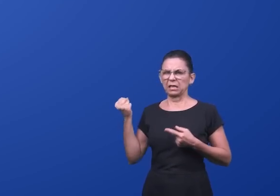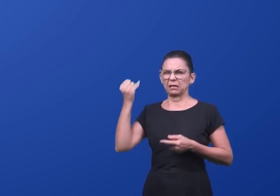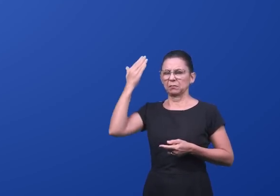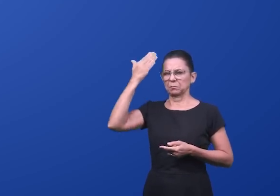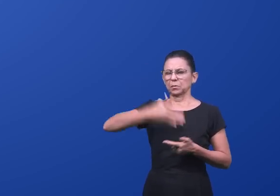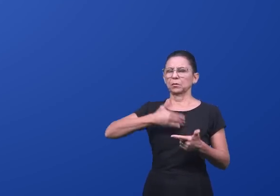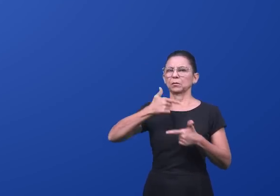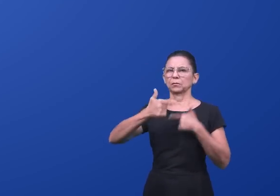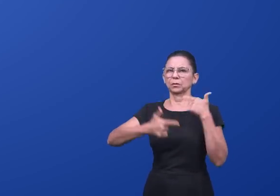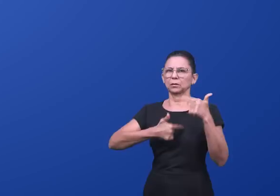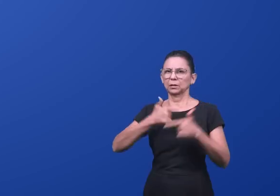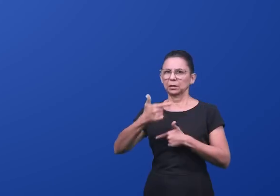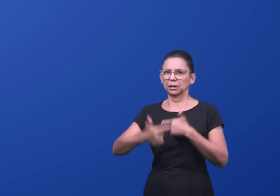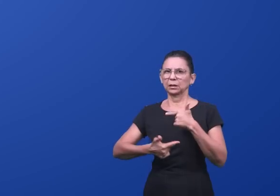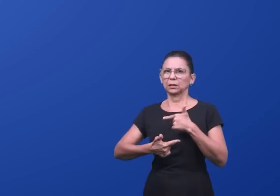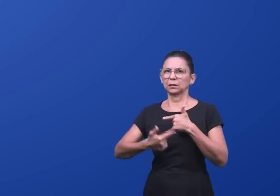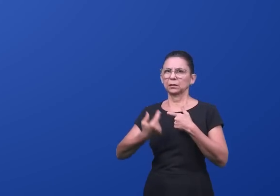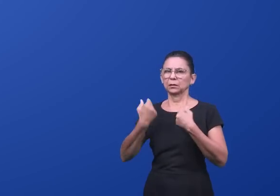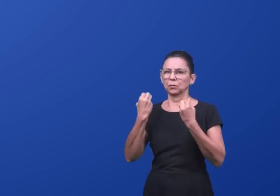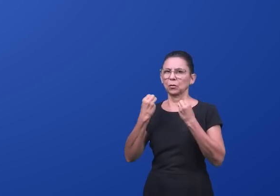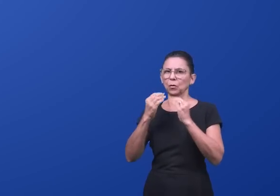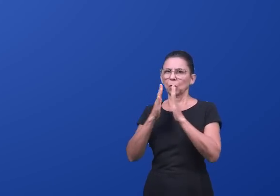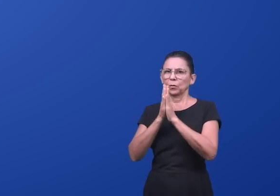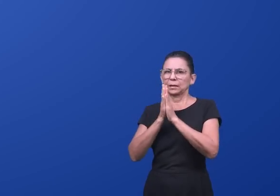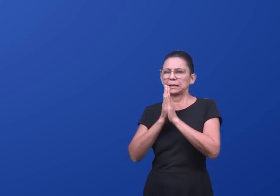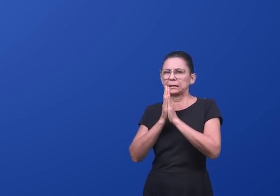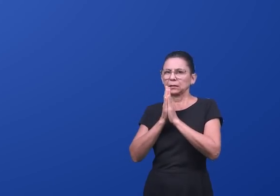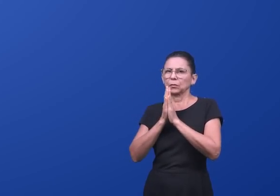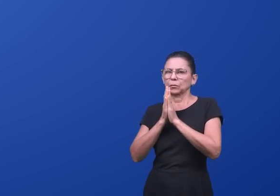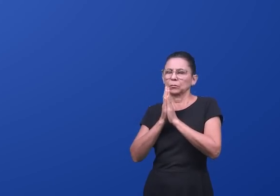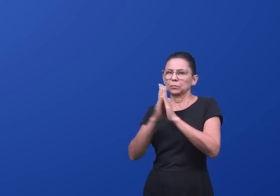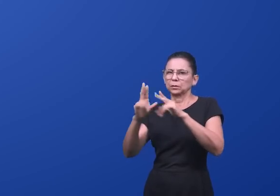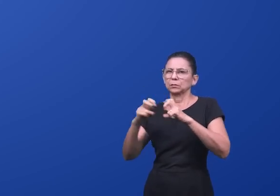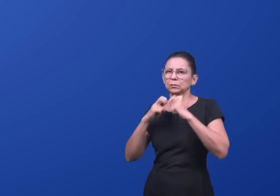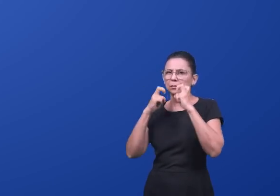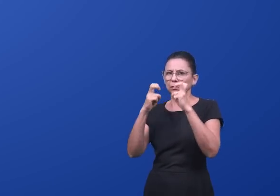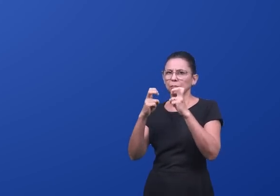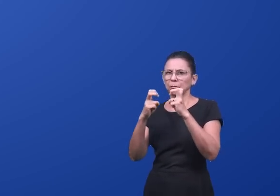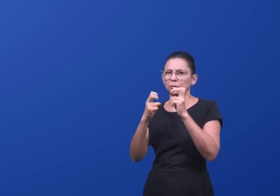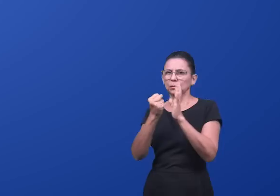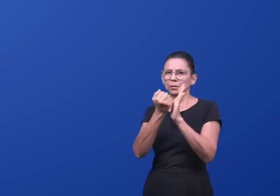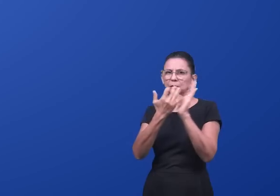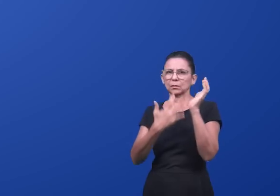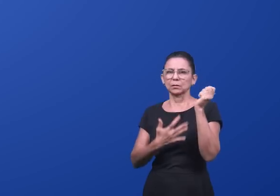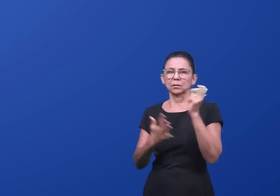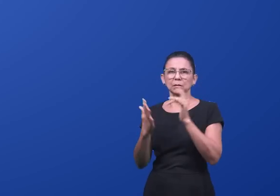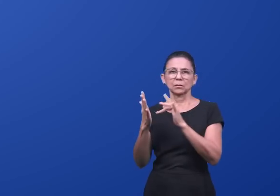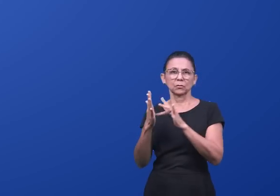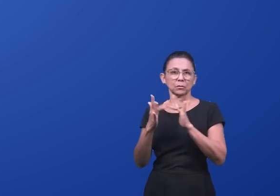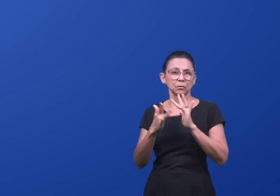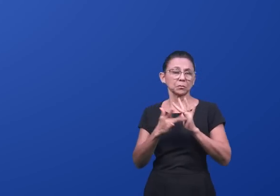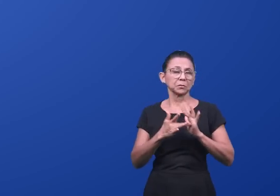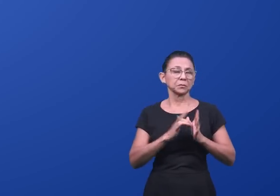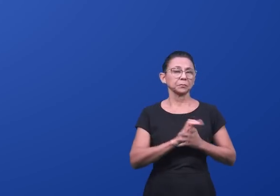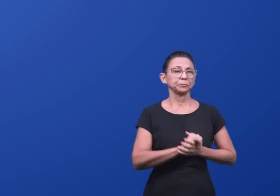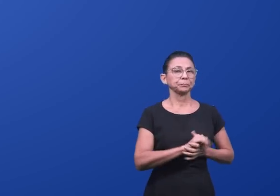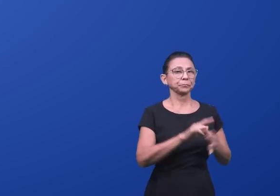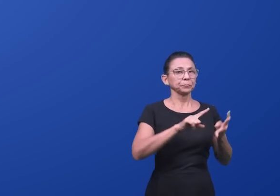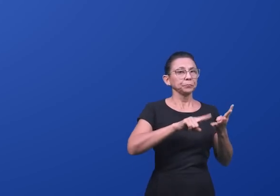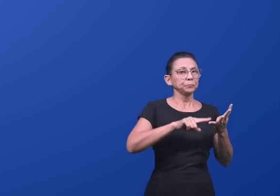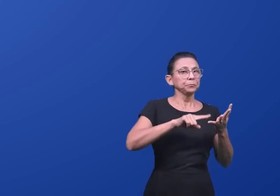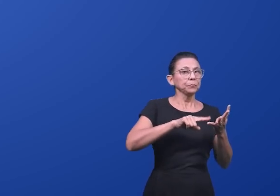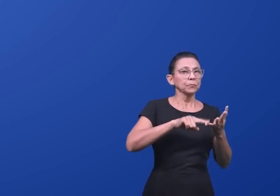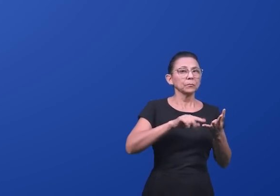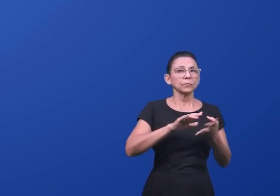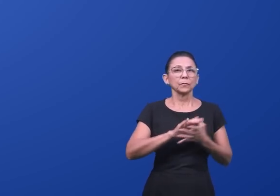uma igreja que vence as suas provações através da oração constante e